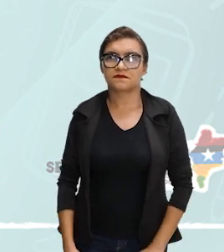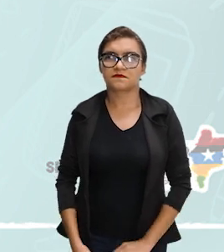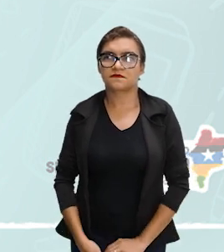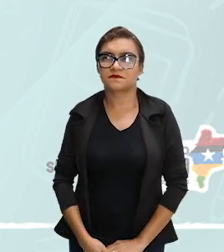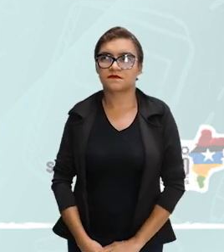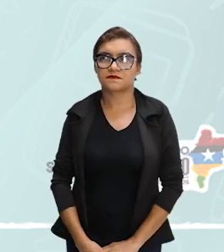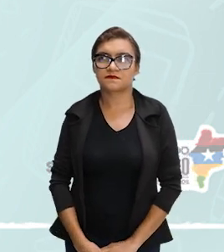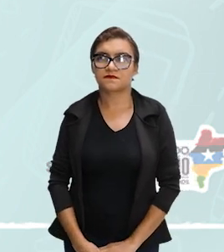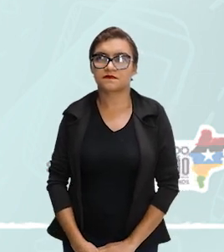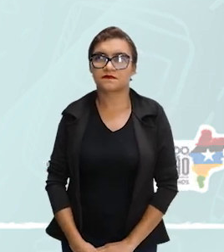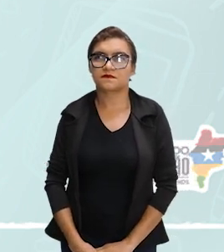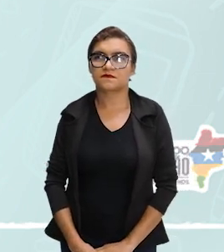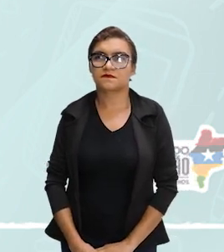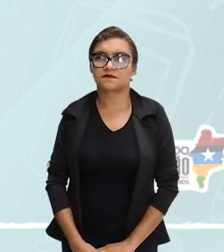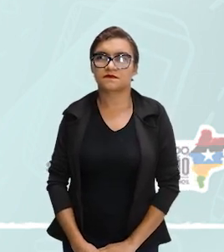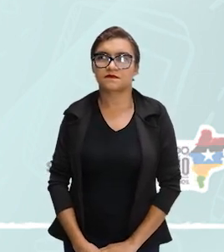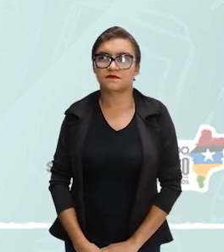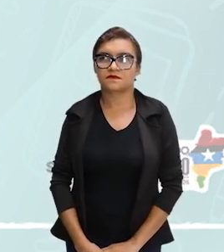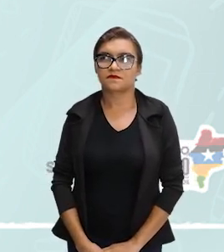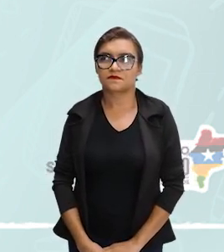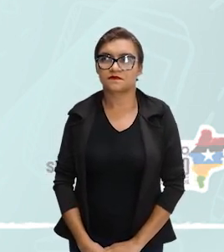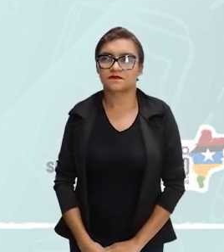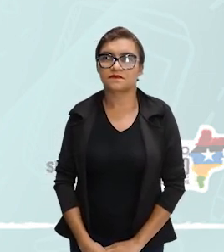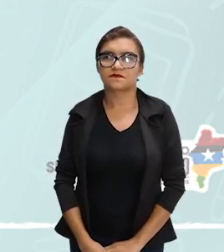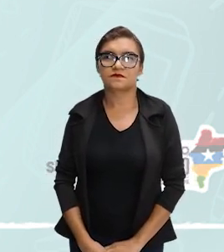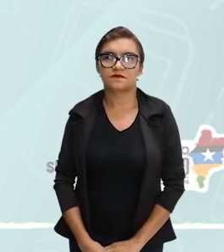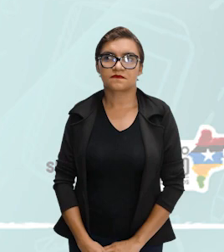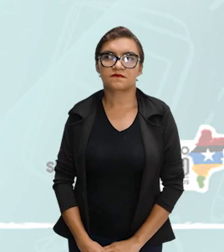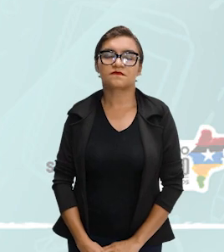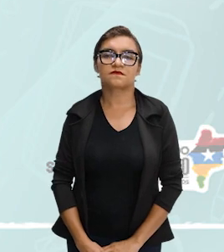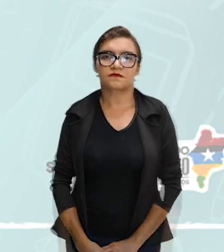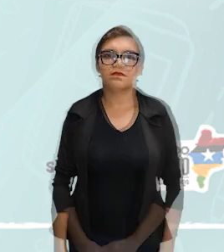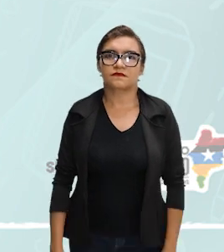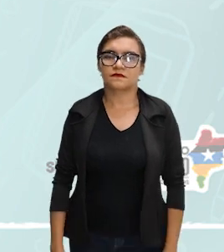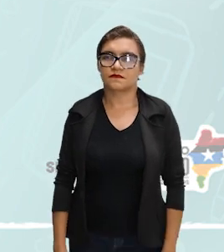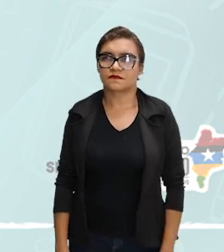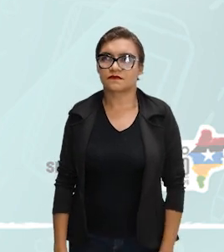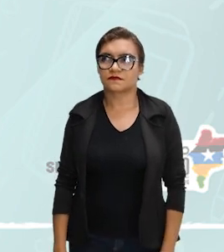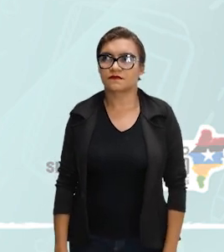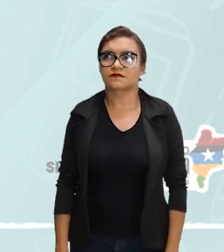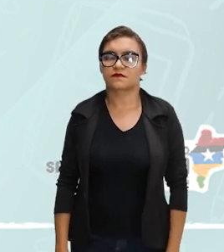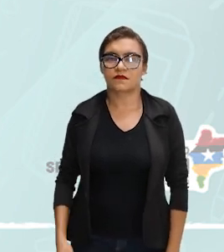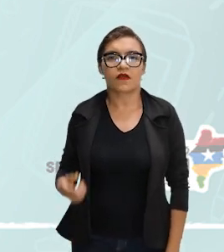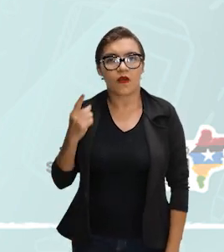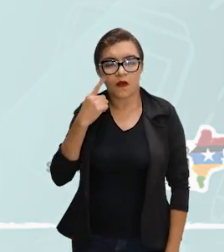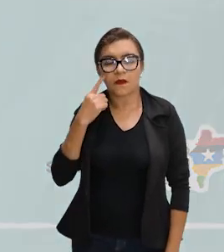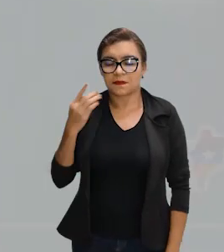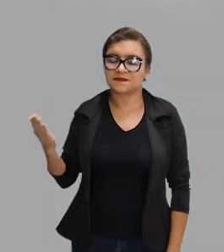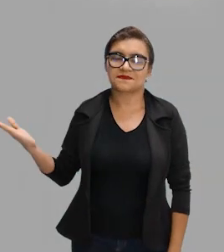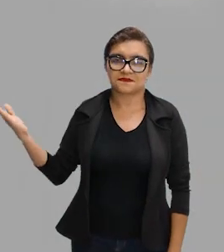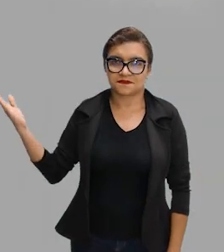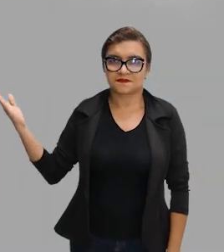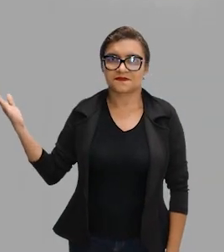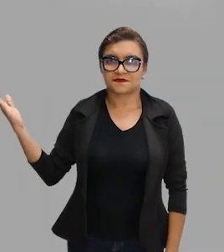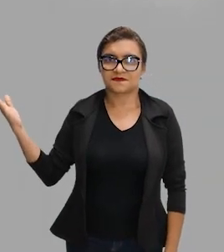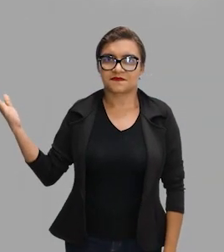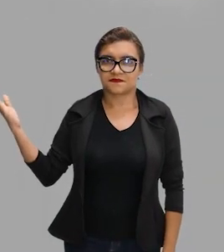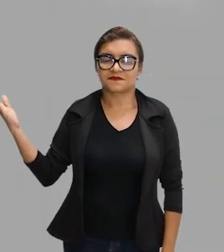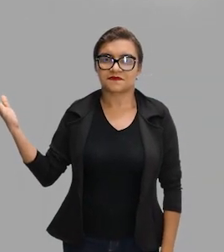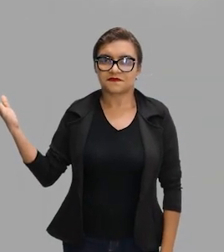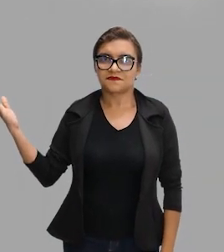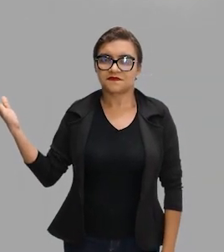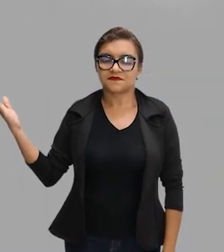evitar, firmar, florescer, frenar. Desfrutar, educar,